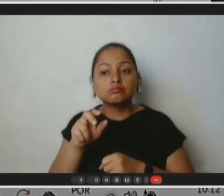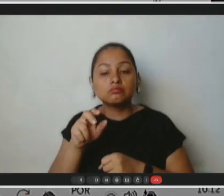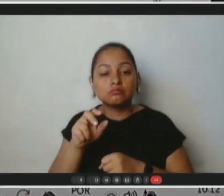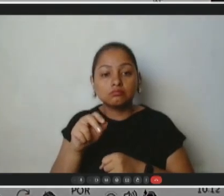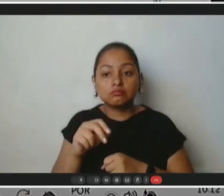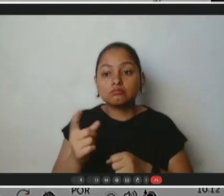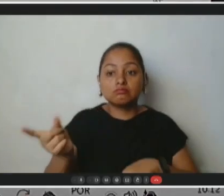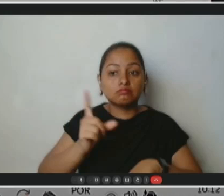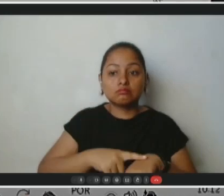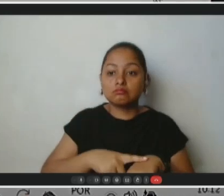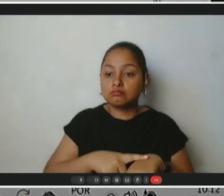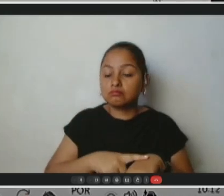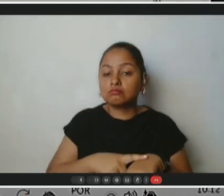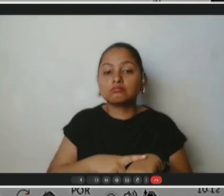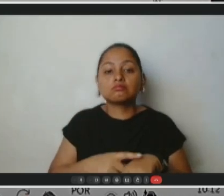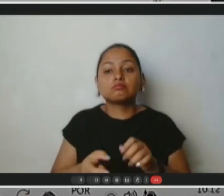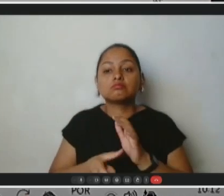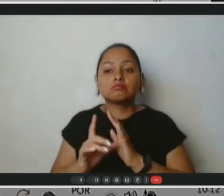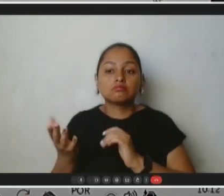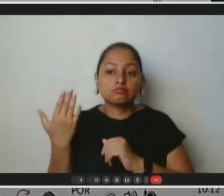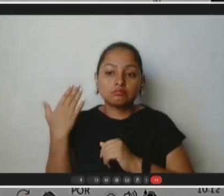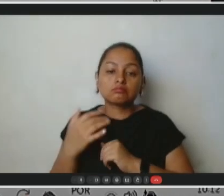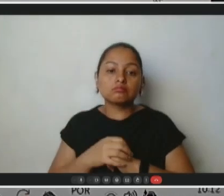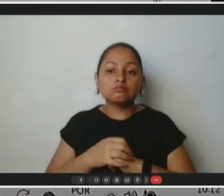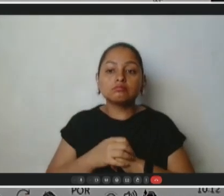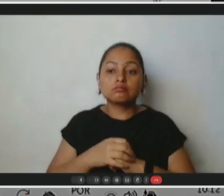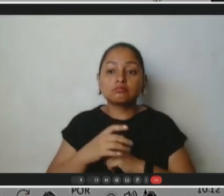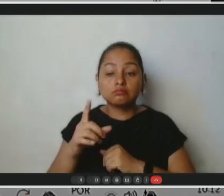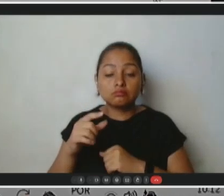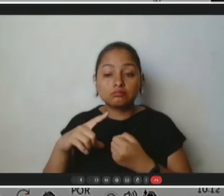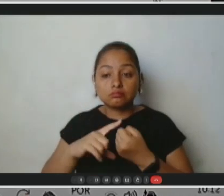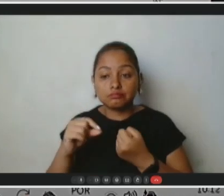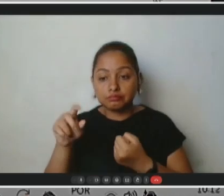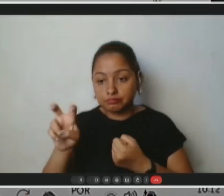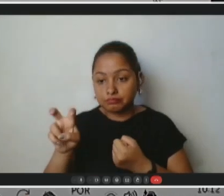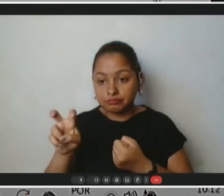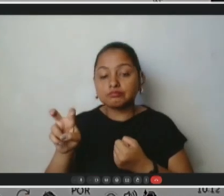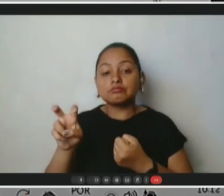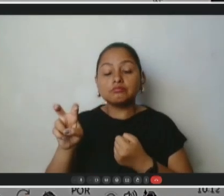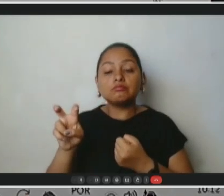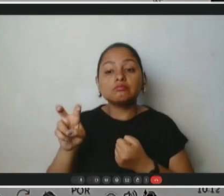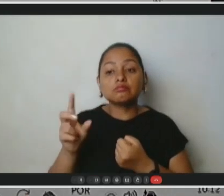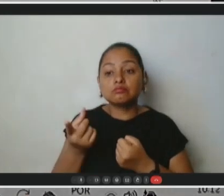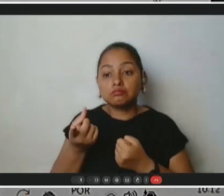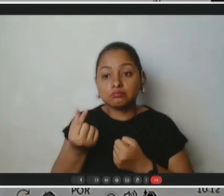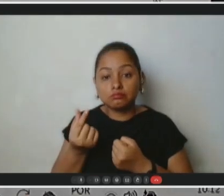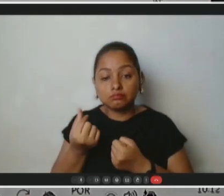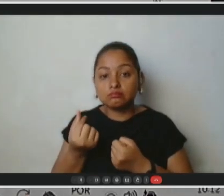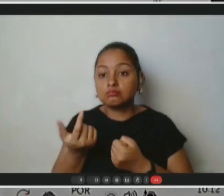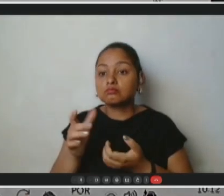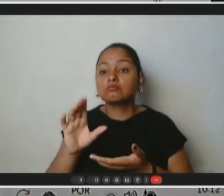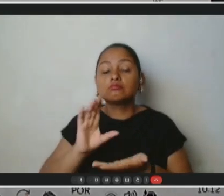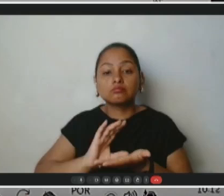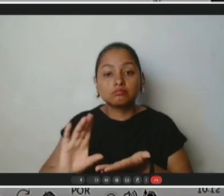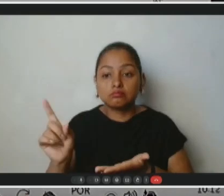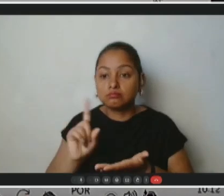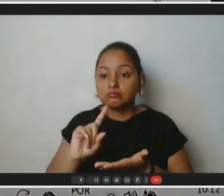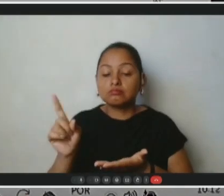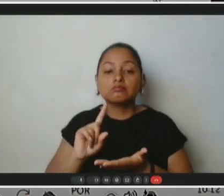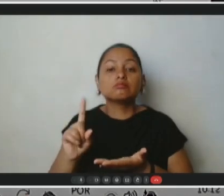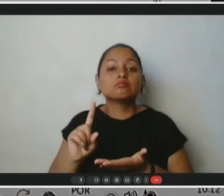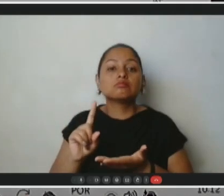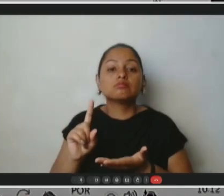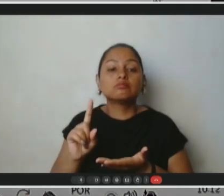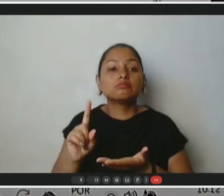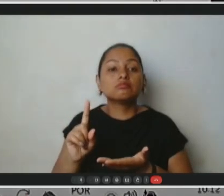imediatamente anterior. Artigo 5º. Os tributos lançados e não arrecadados, inscritos em dívida ativa,